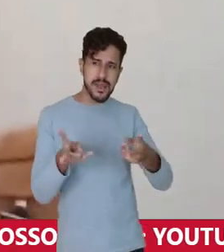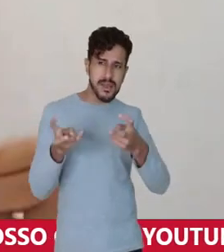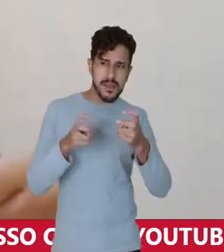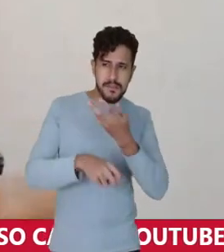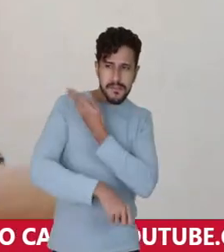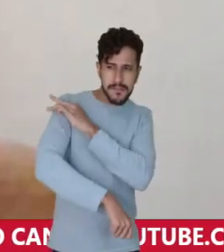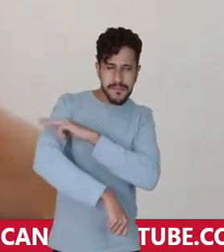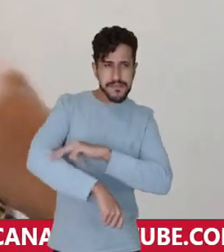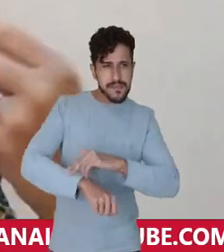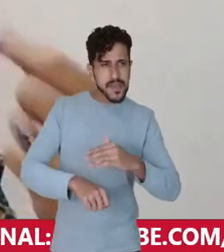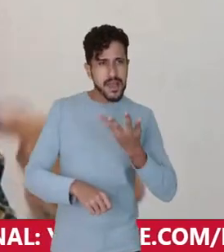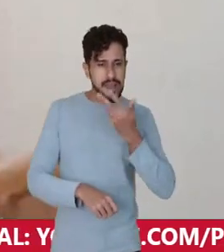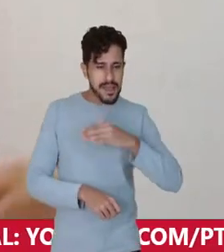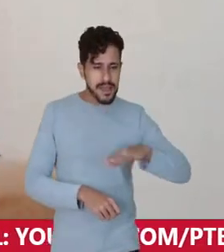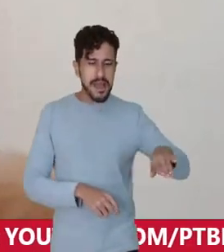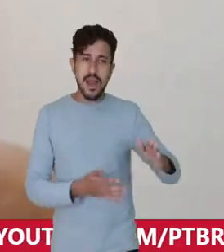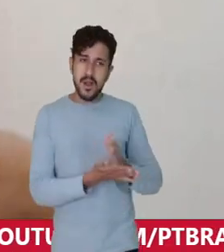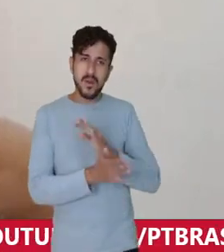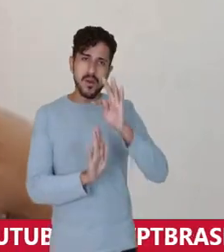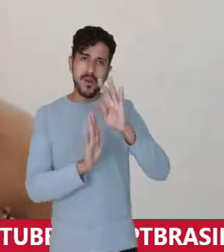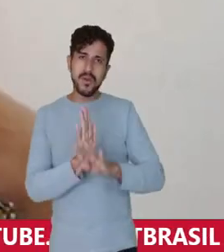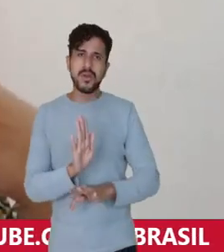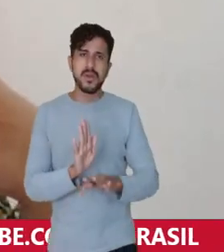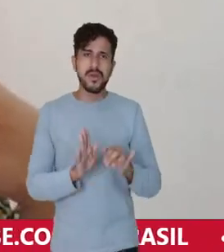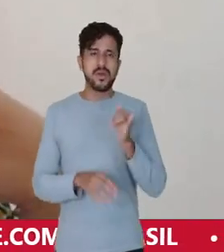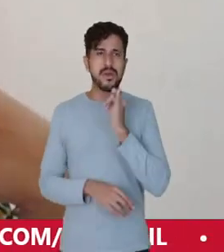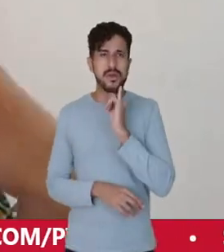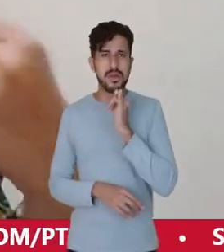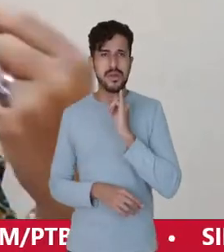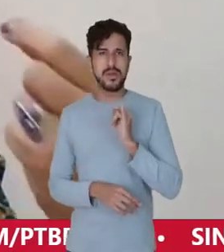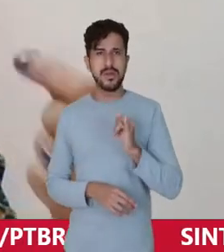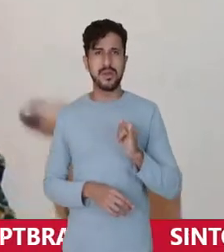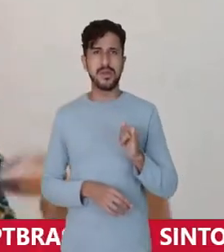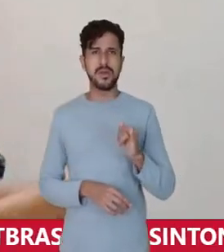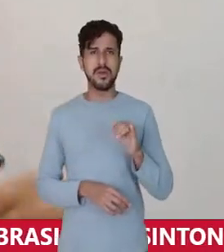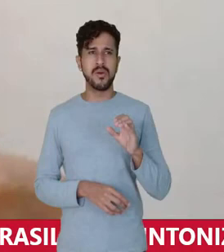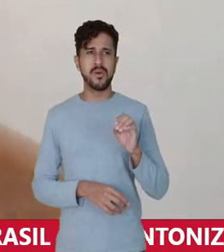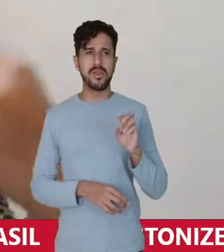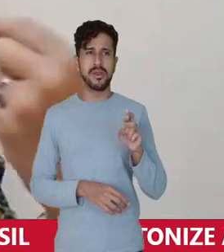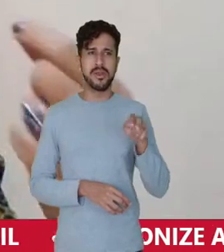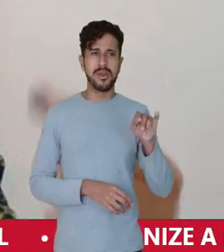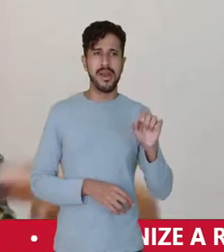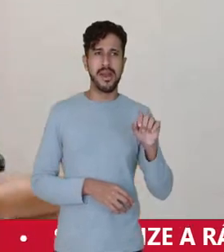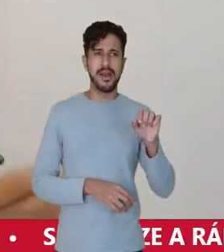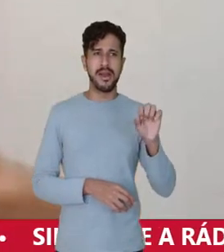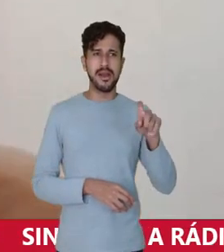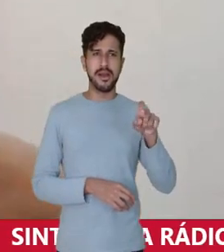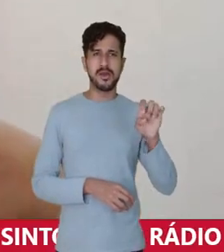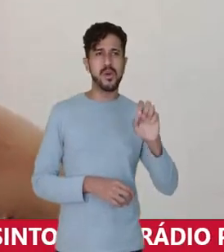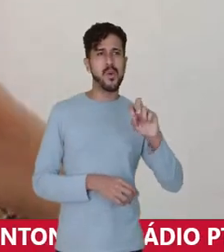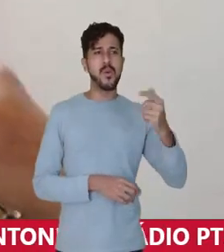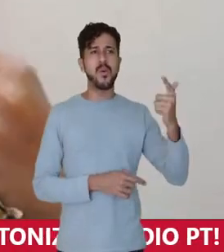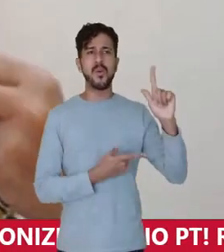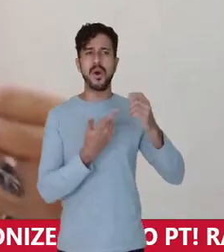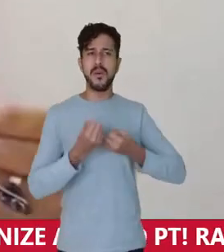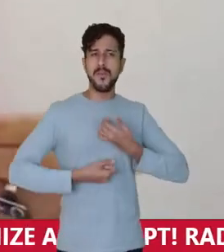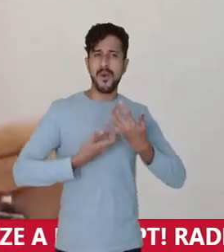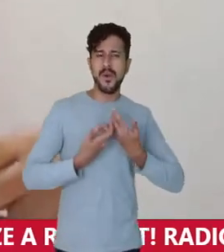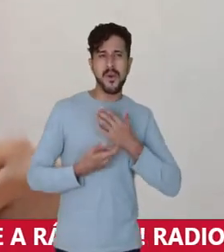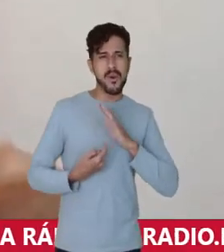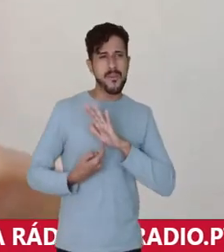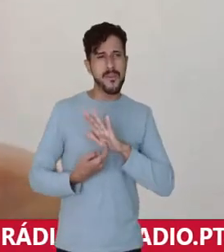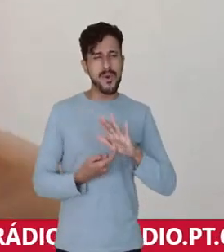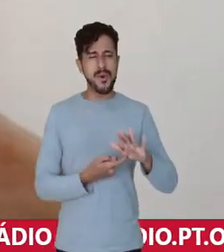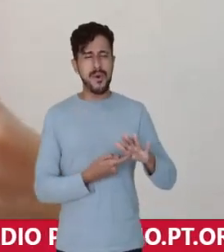desde criança, mas também alguns textos como os Oriquis de Axé e outras poesias, onde ele vai retomando